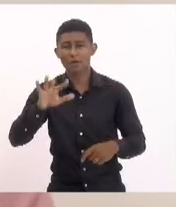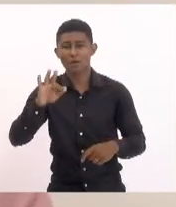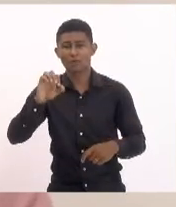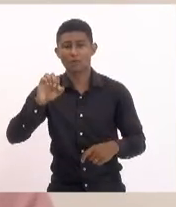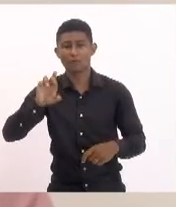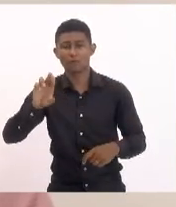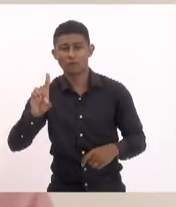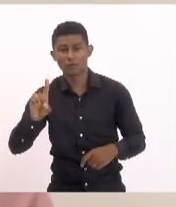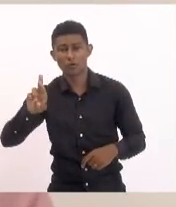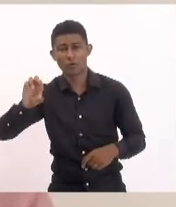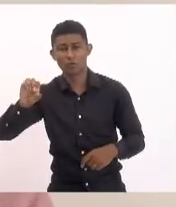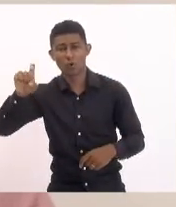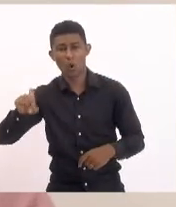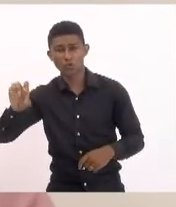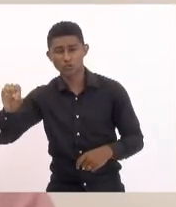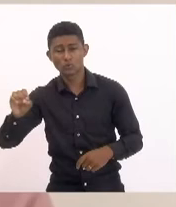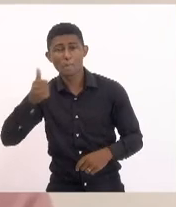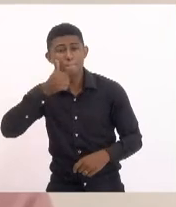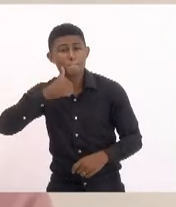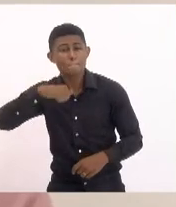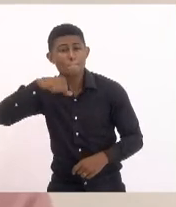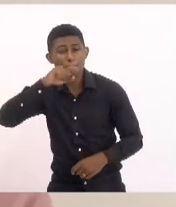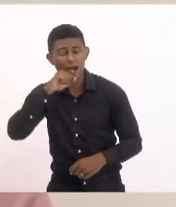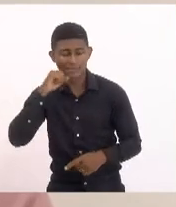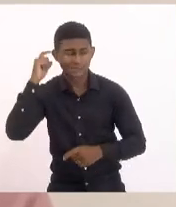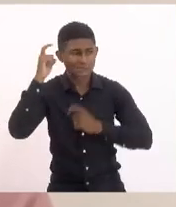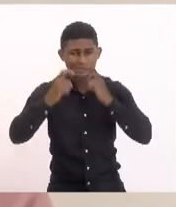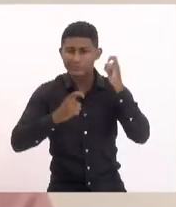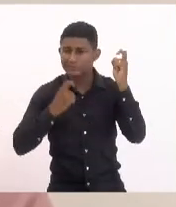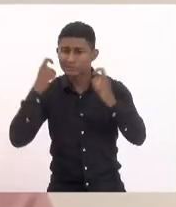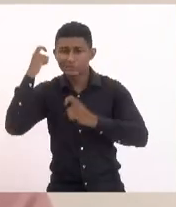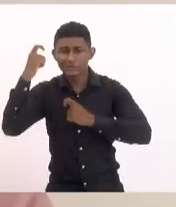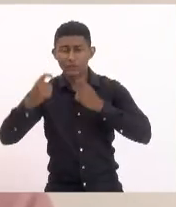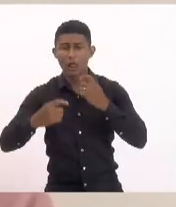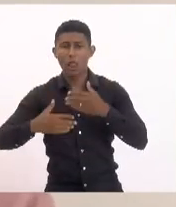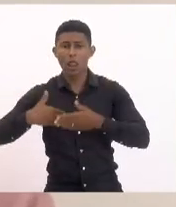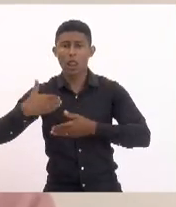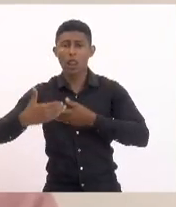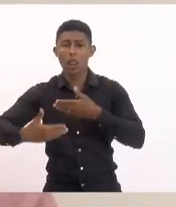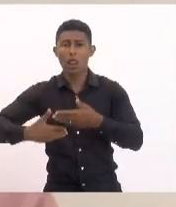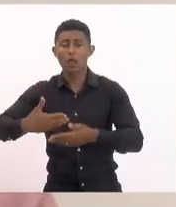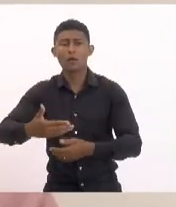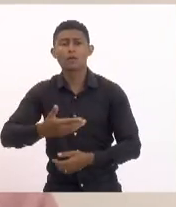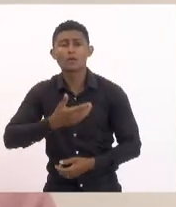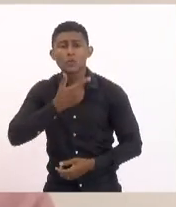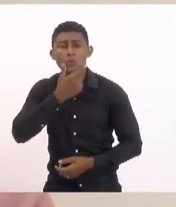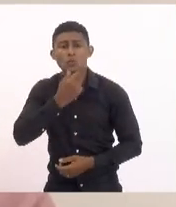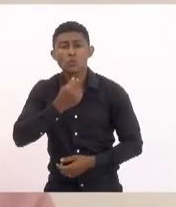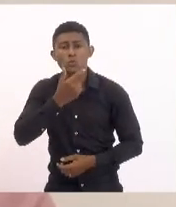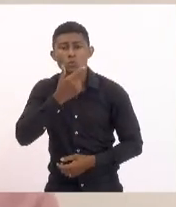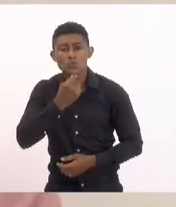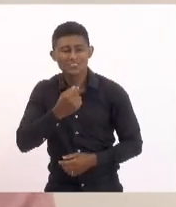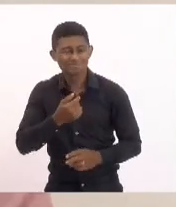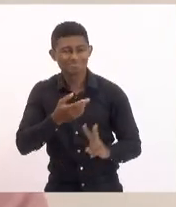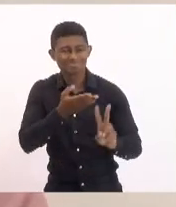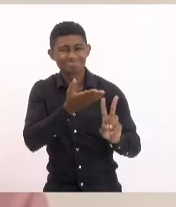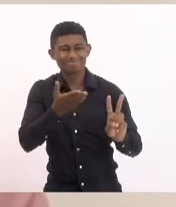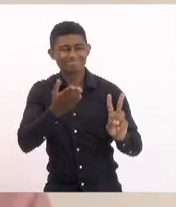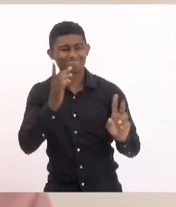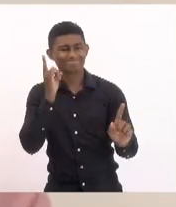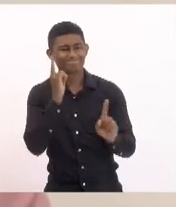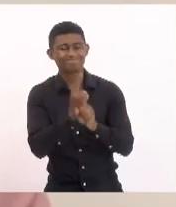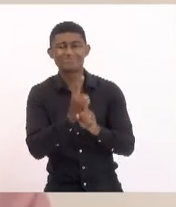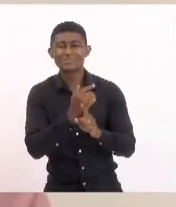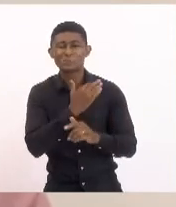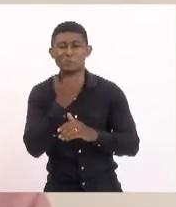de angústia dessas mães, os meninos foram, houve o veredito do assassinato dos meninos